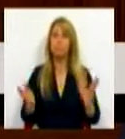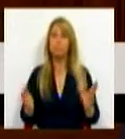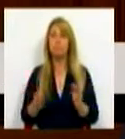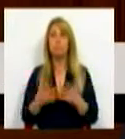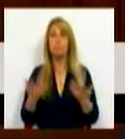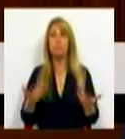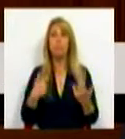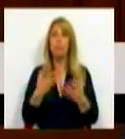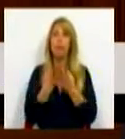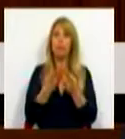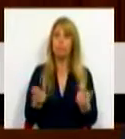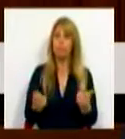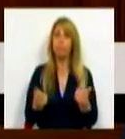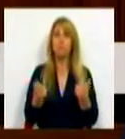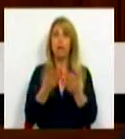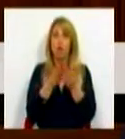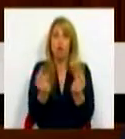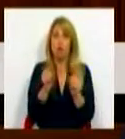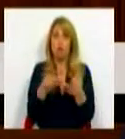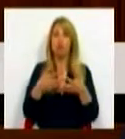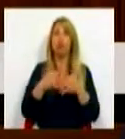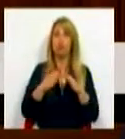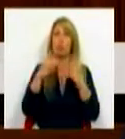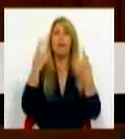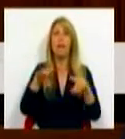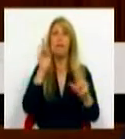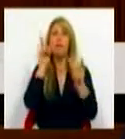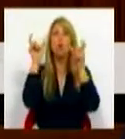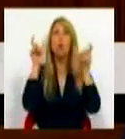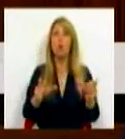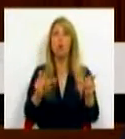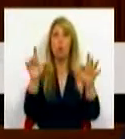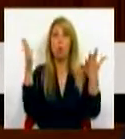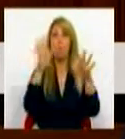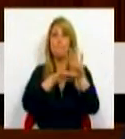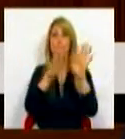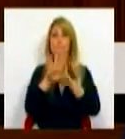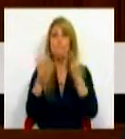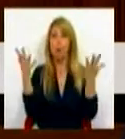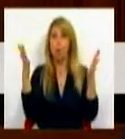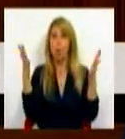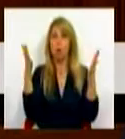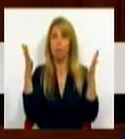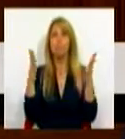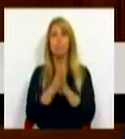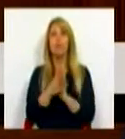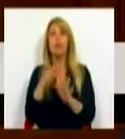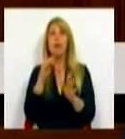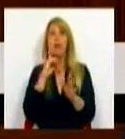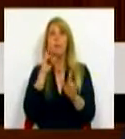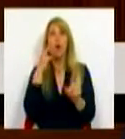esta estrutura, existiam controlos manuais para mitigar ou para garantir que